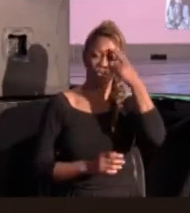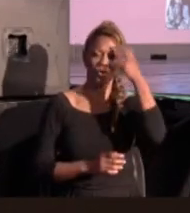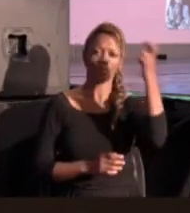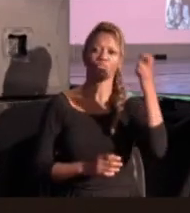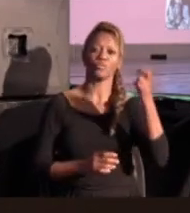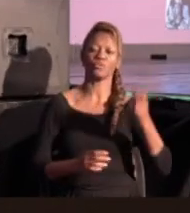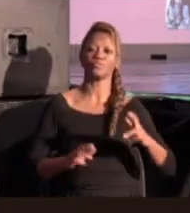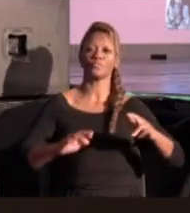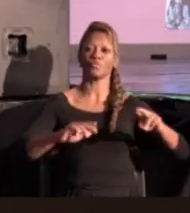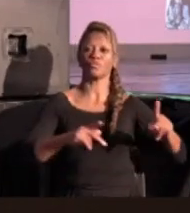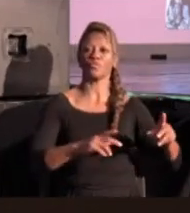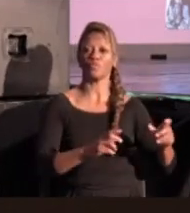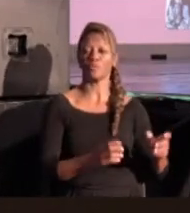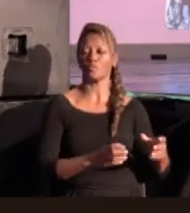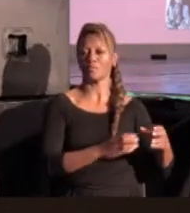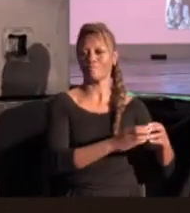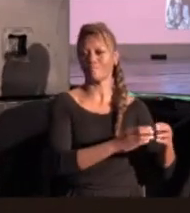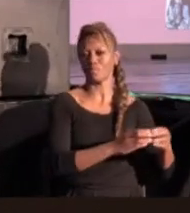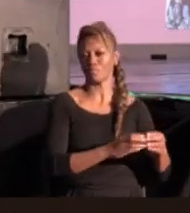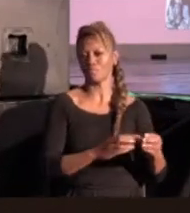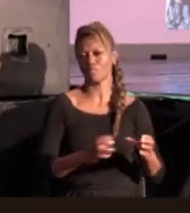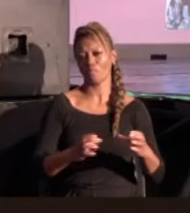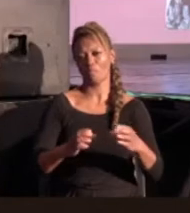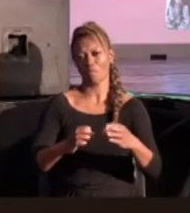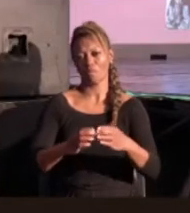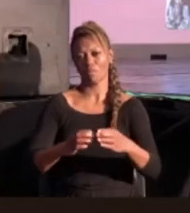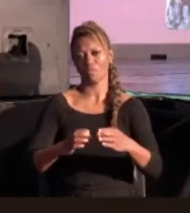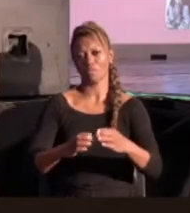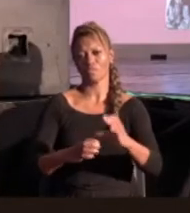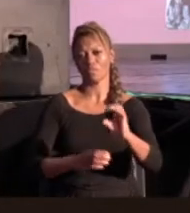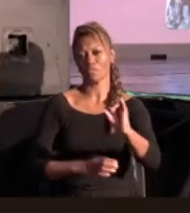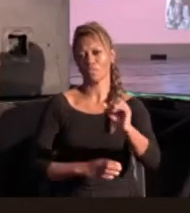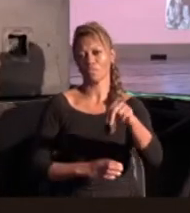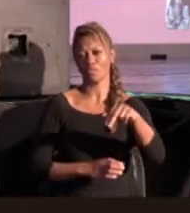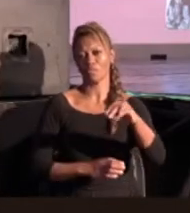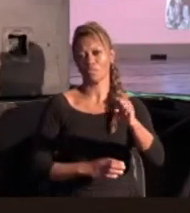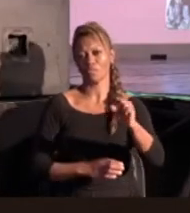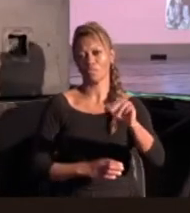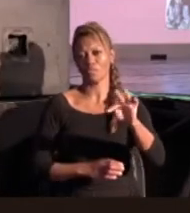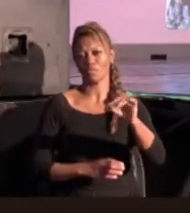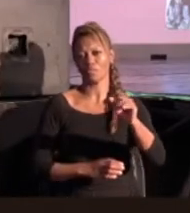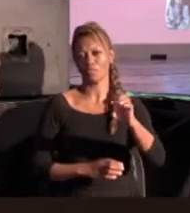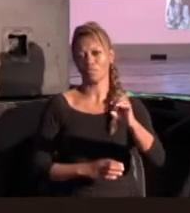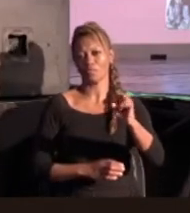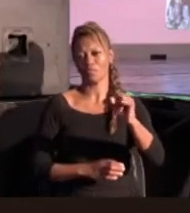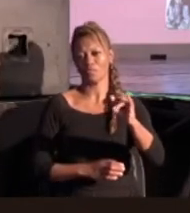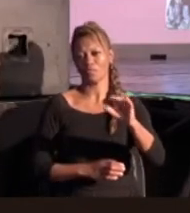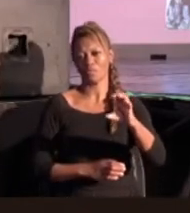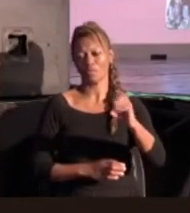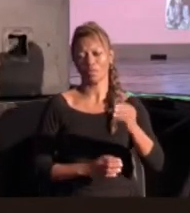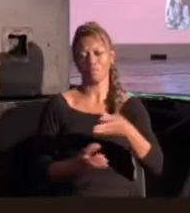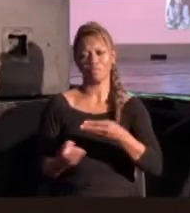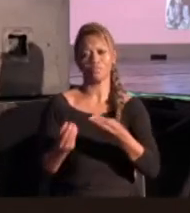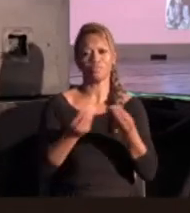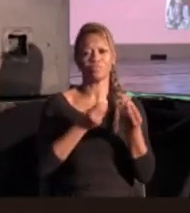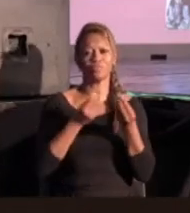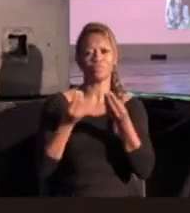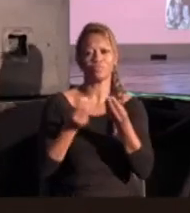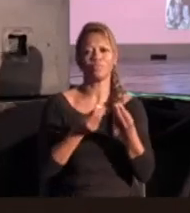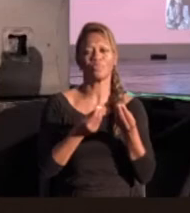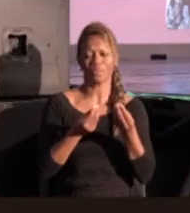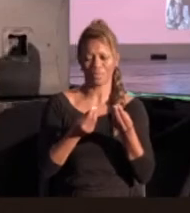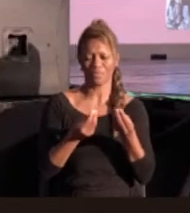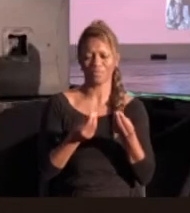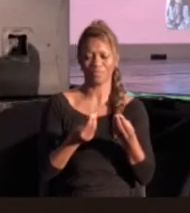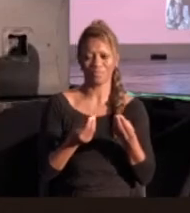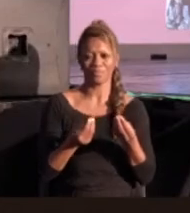são cosmoolfativas, outras são sinestésicas e articulam cosmopaladar com cosmoolfato.